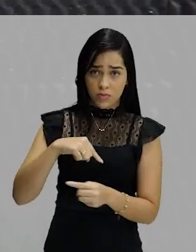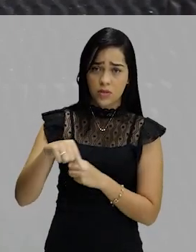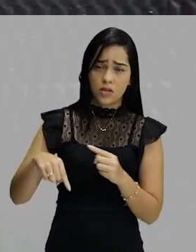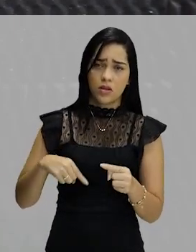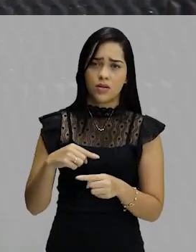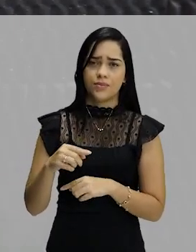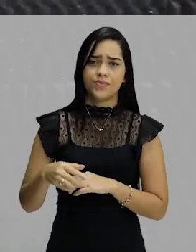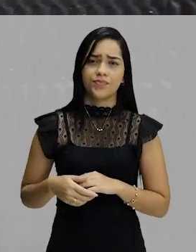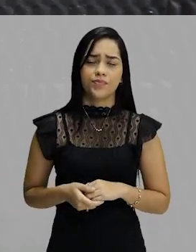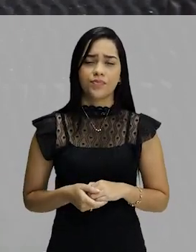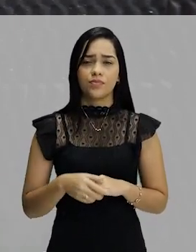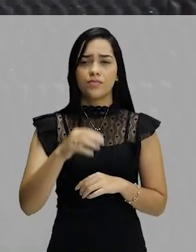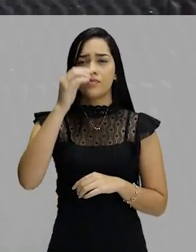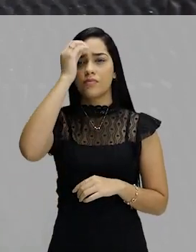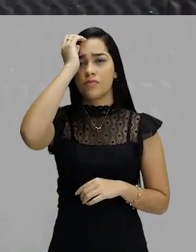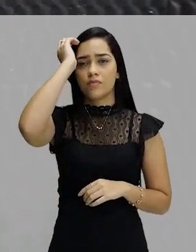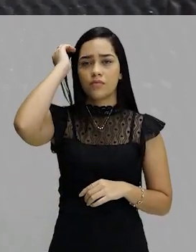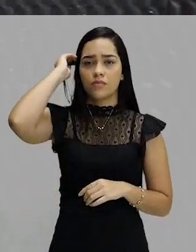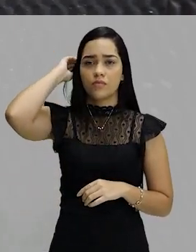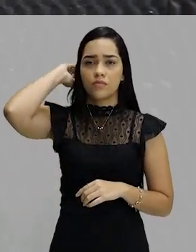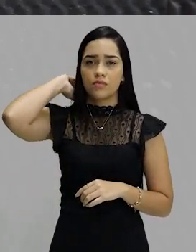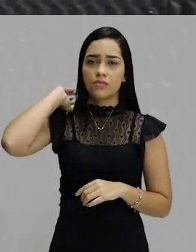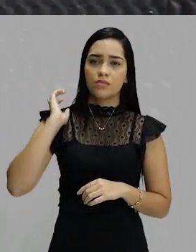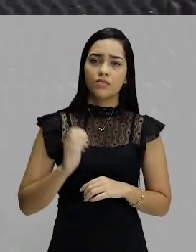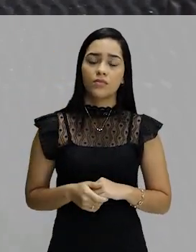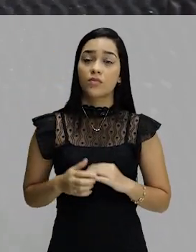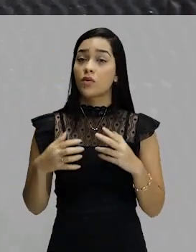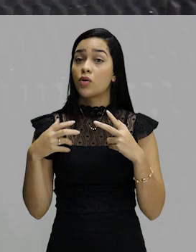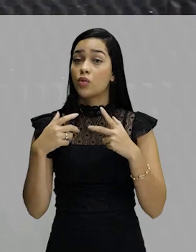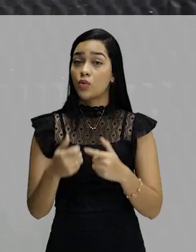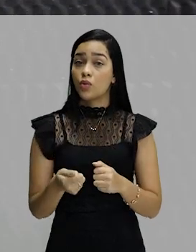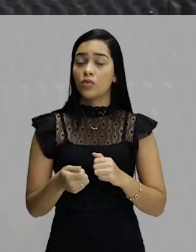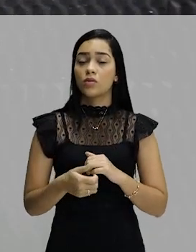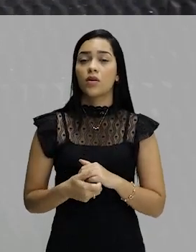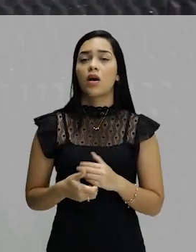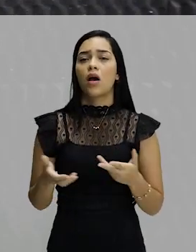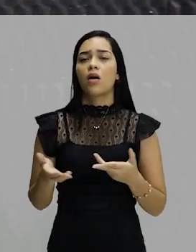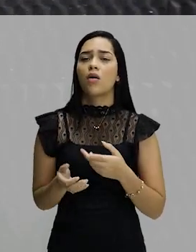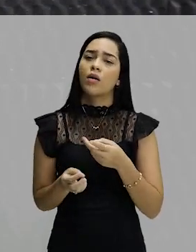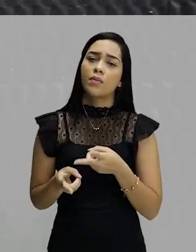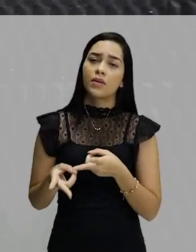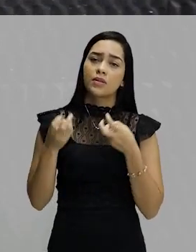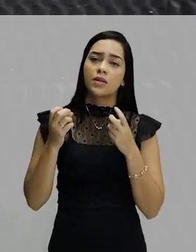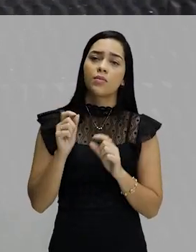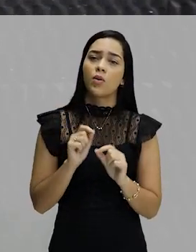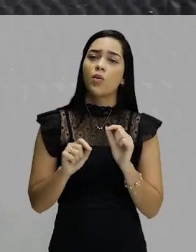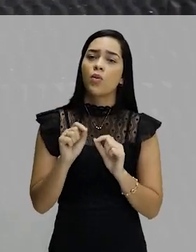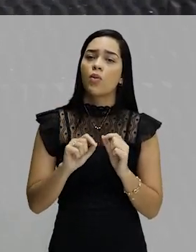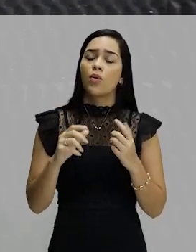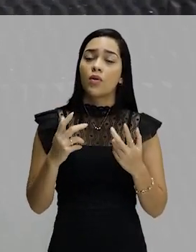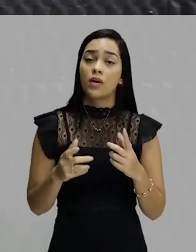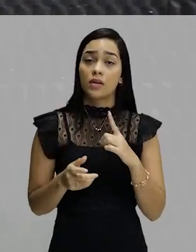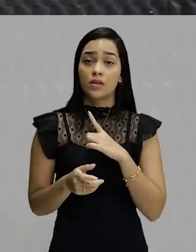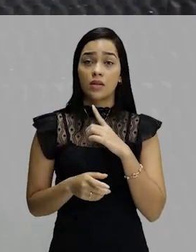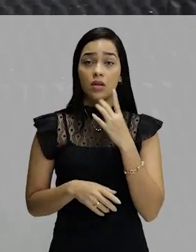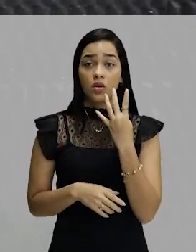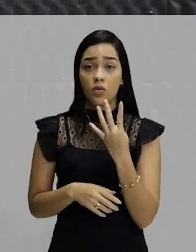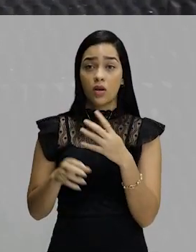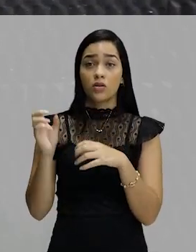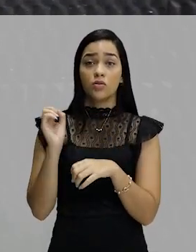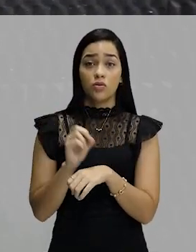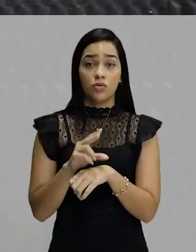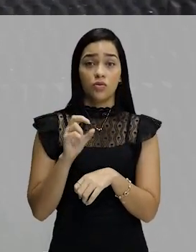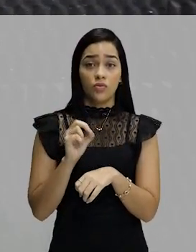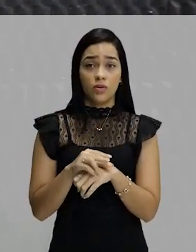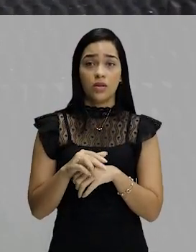mudar de posição. Certo? Vão permutar. Todos eles. Agora, perceba também uma coisa, que eu tenho 4 vagas,